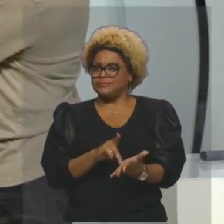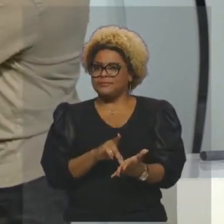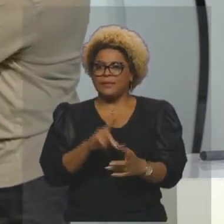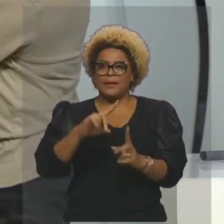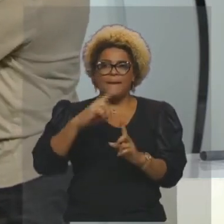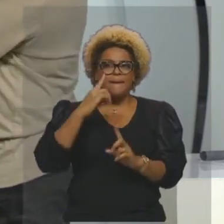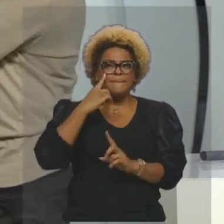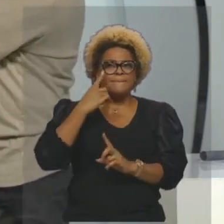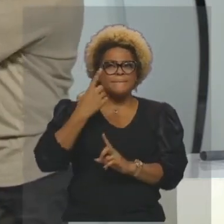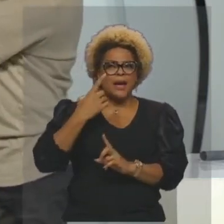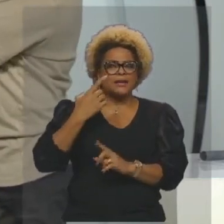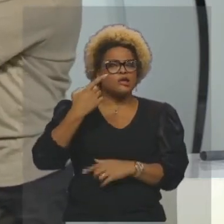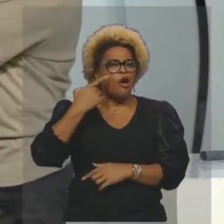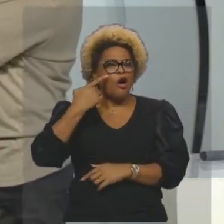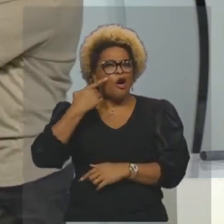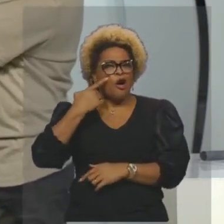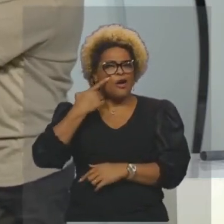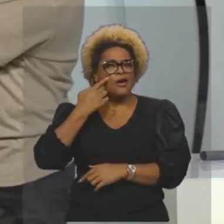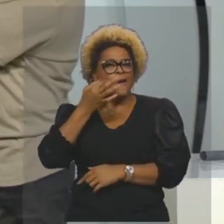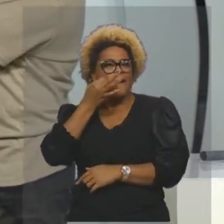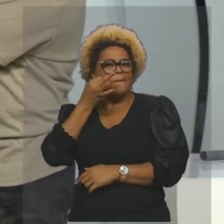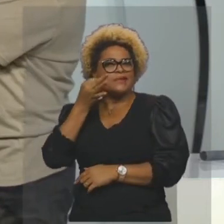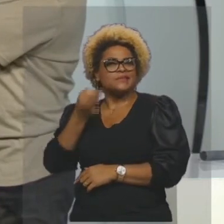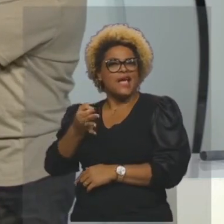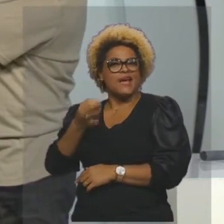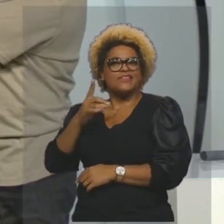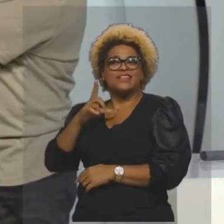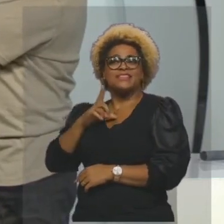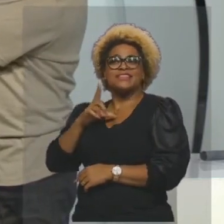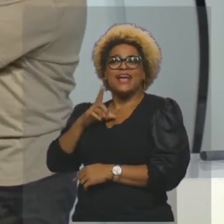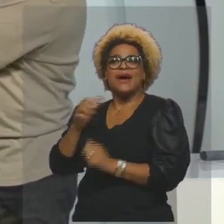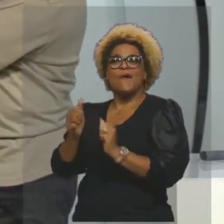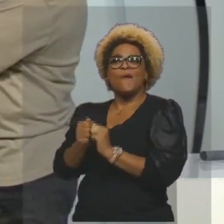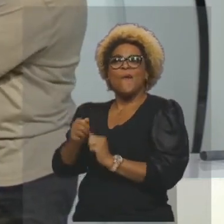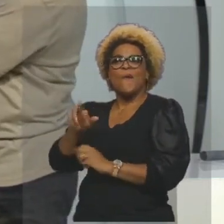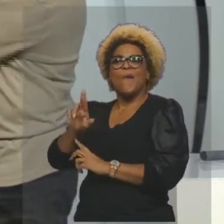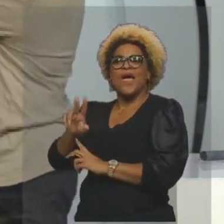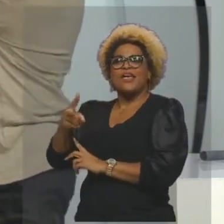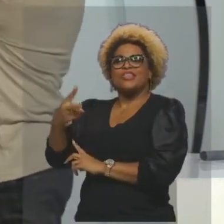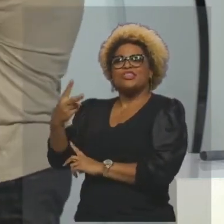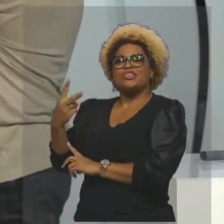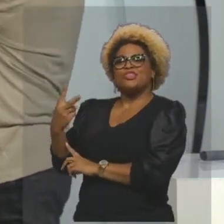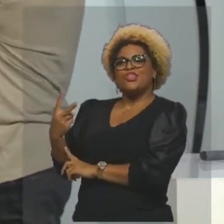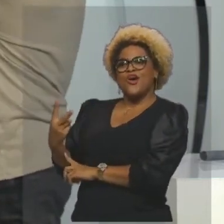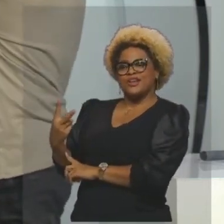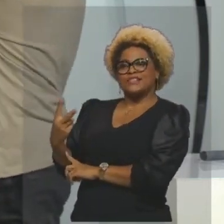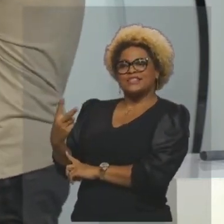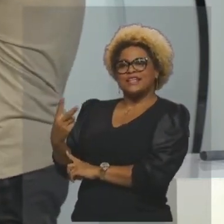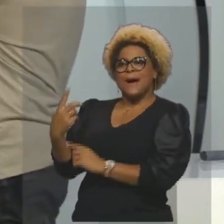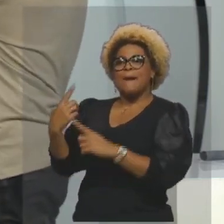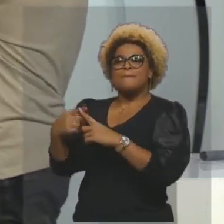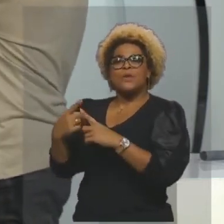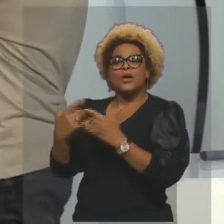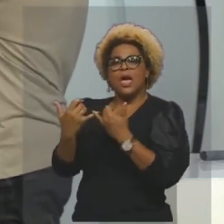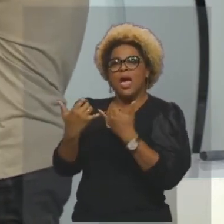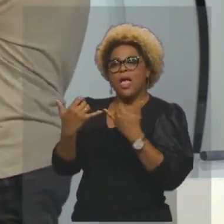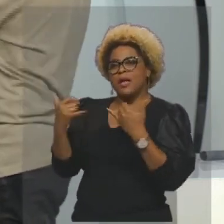com esse resistor aqui, o R2, né? Porque aqui, ó, a corrente elétrica, se chegar